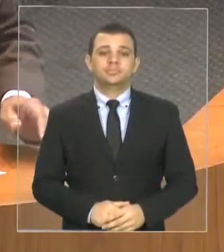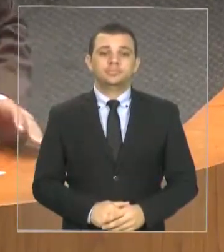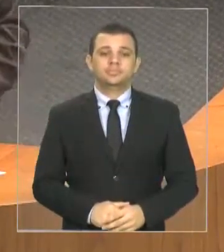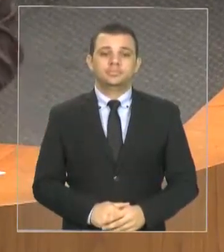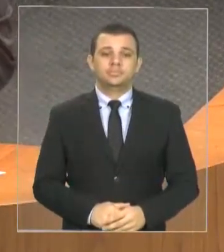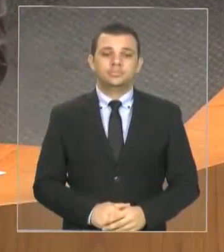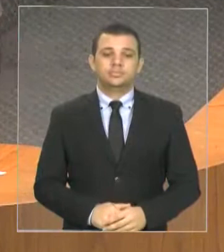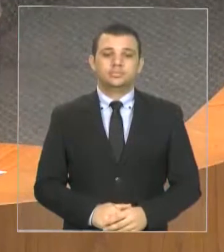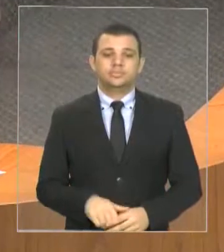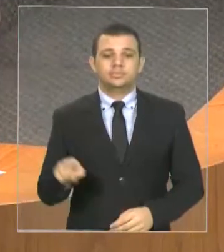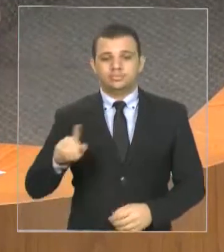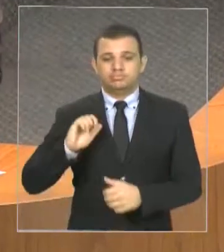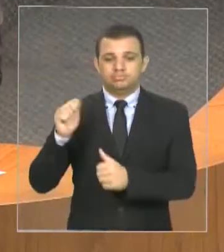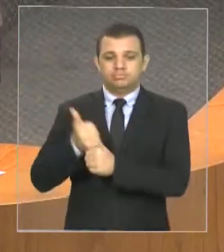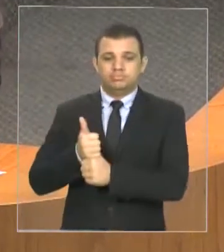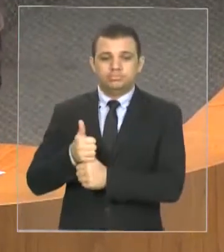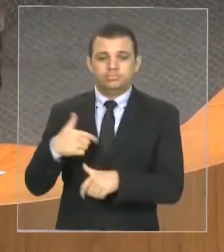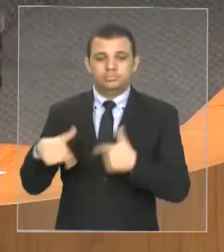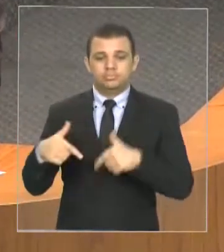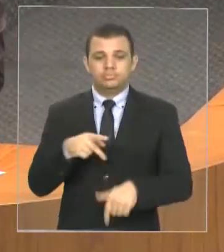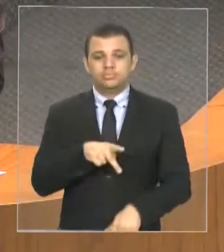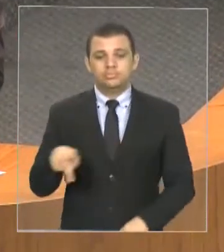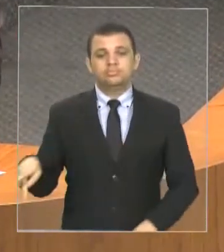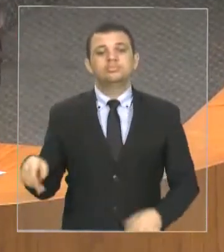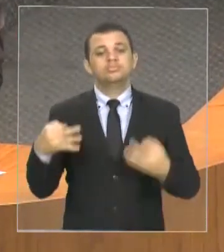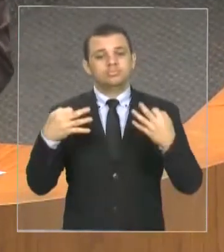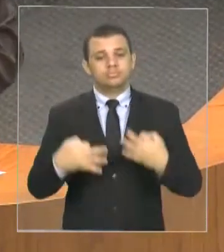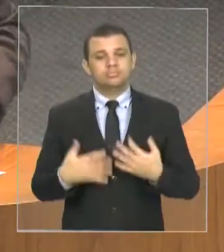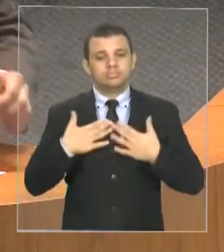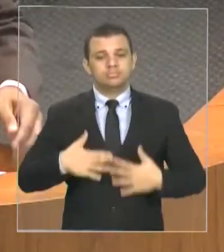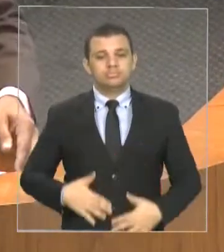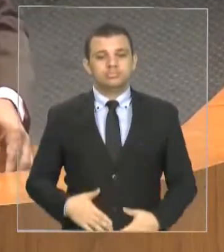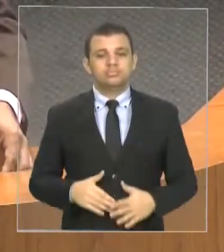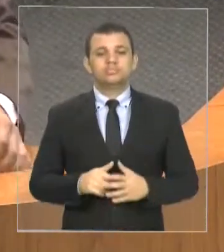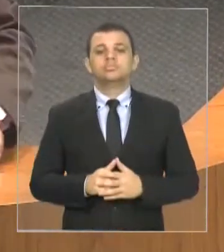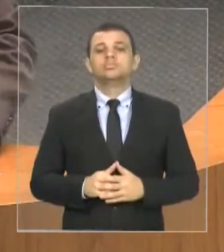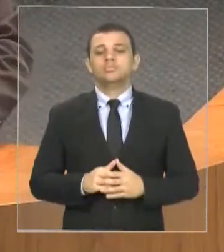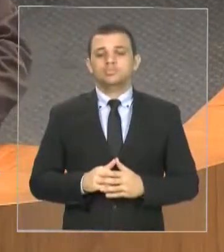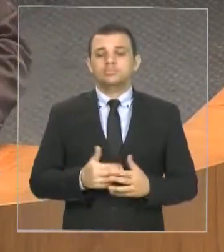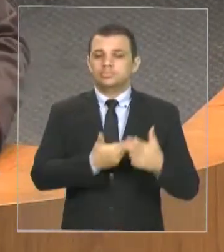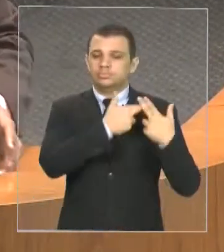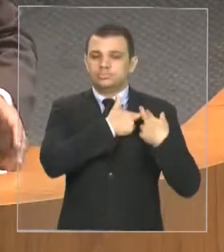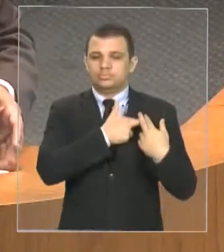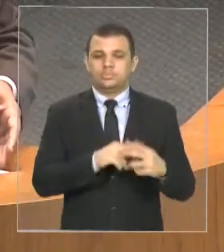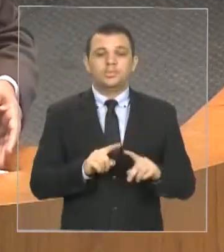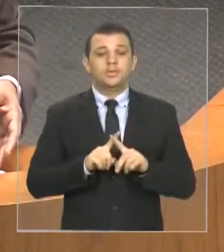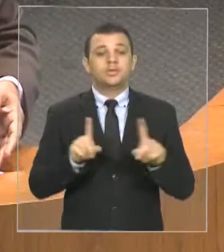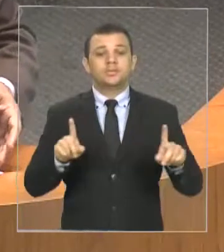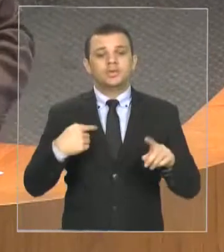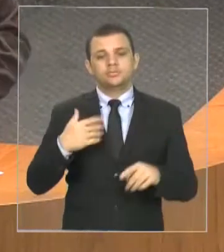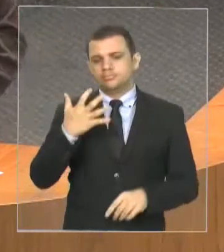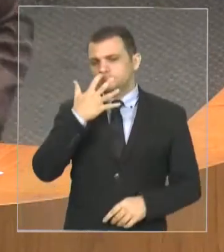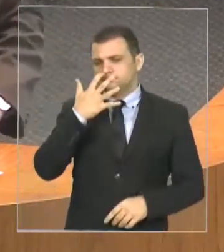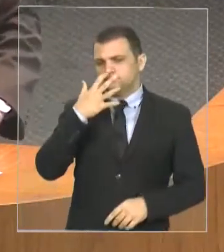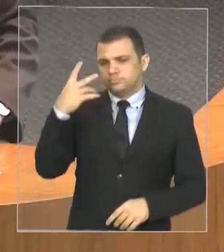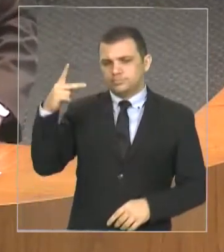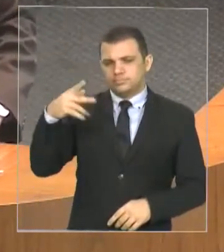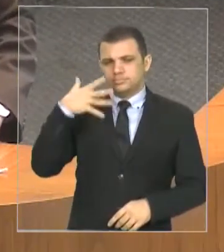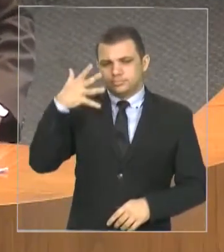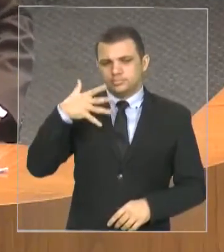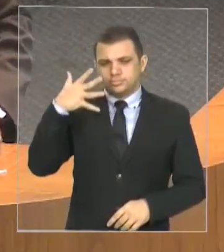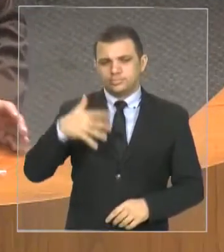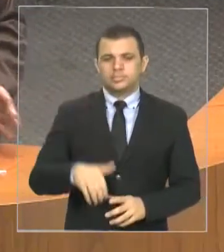exercício preside tão bem essa casa de forma serena, de forma responsável. Mas acompanhando atentamente o pronunciamento do deputado